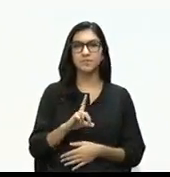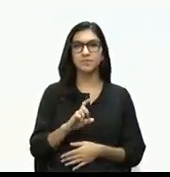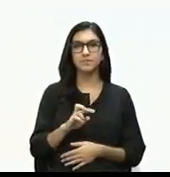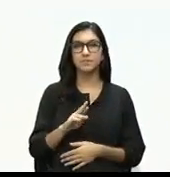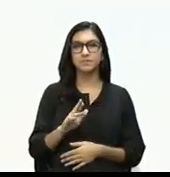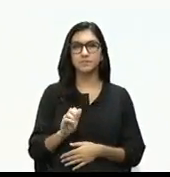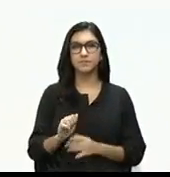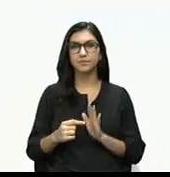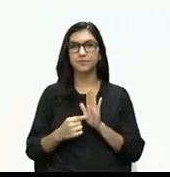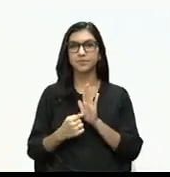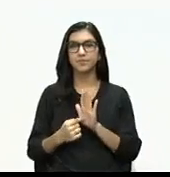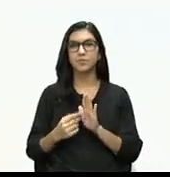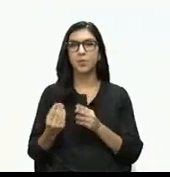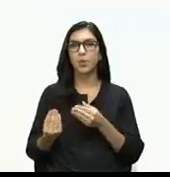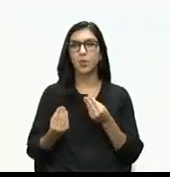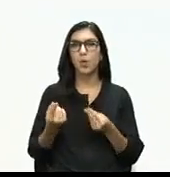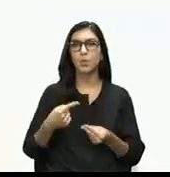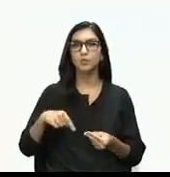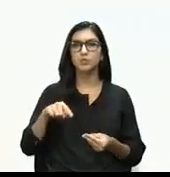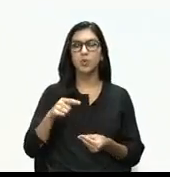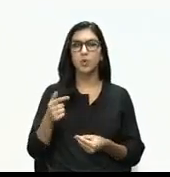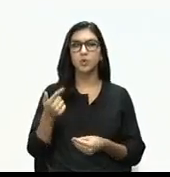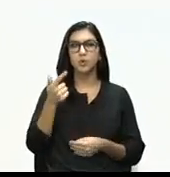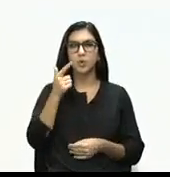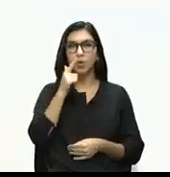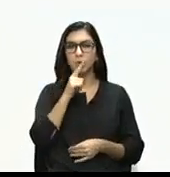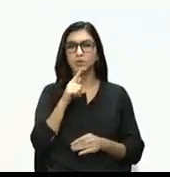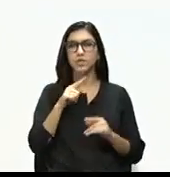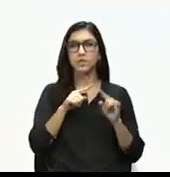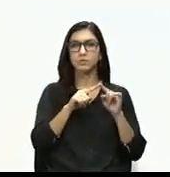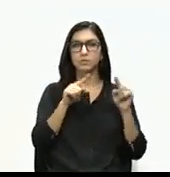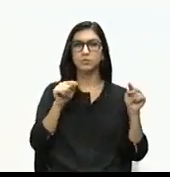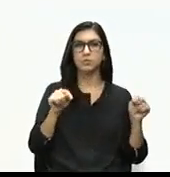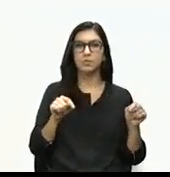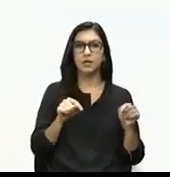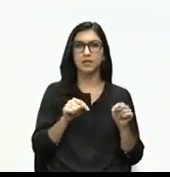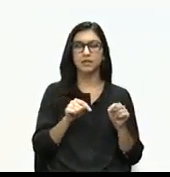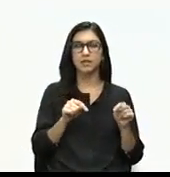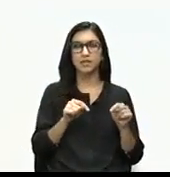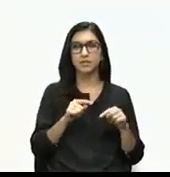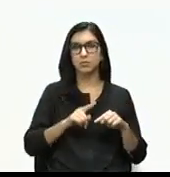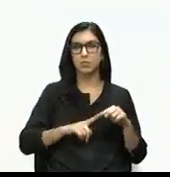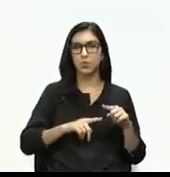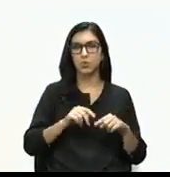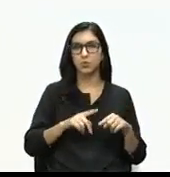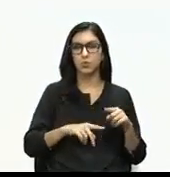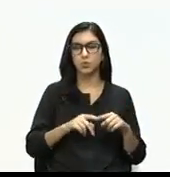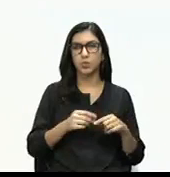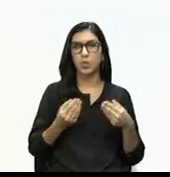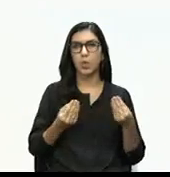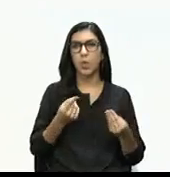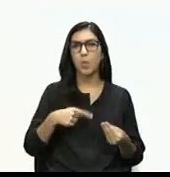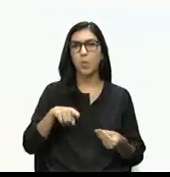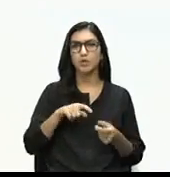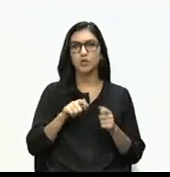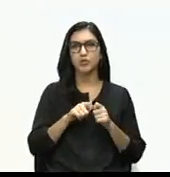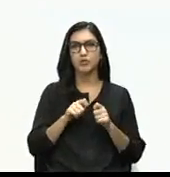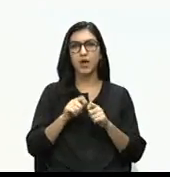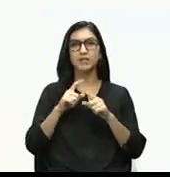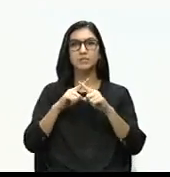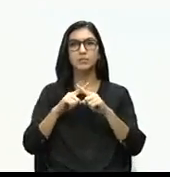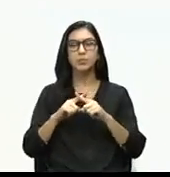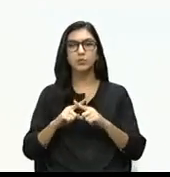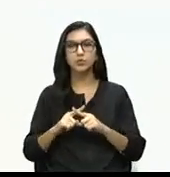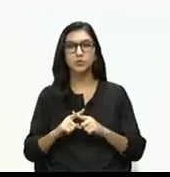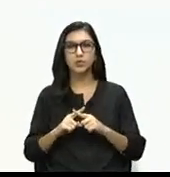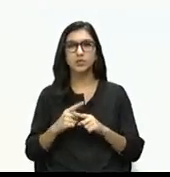nos mostrou como que nós conseguimos uma matriz produto, né? Como que a gente faz a